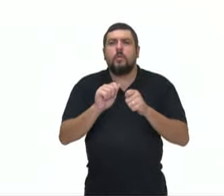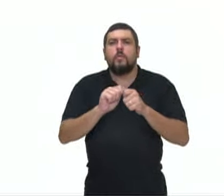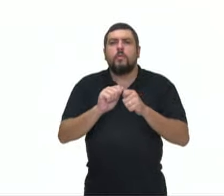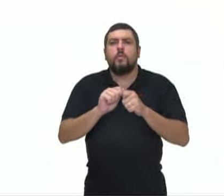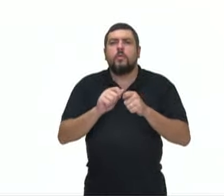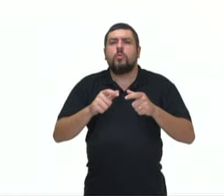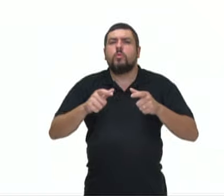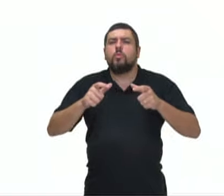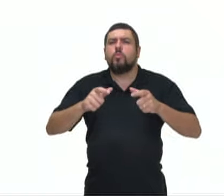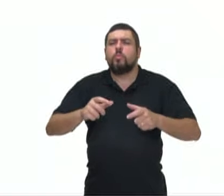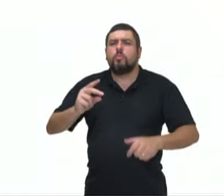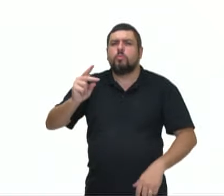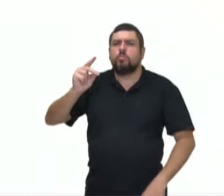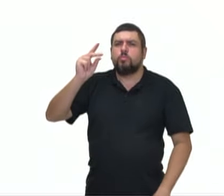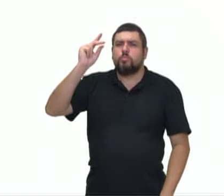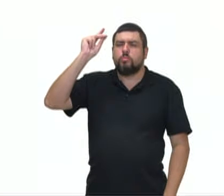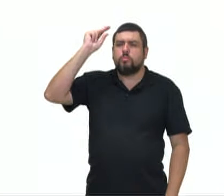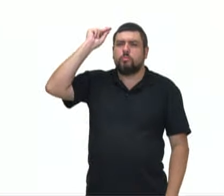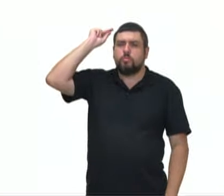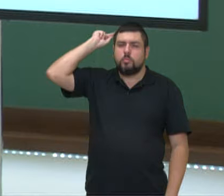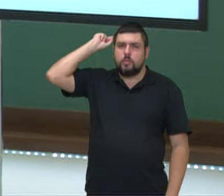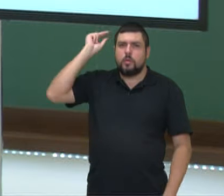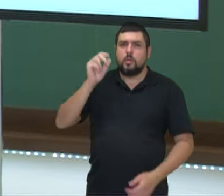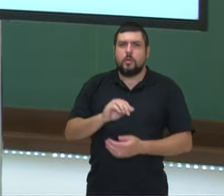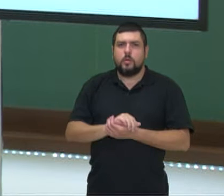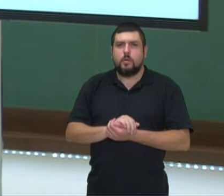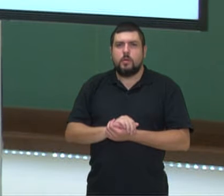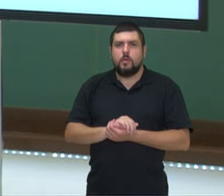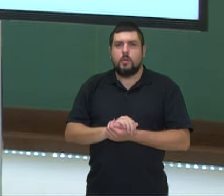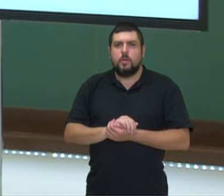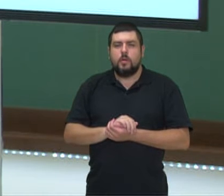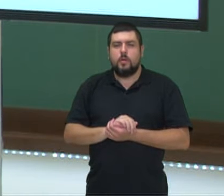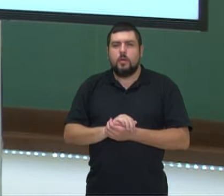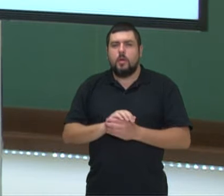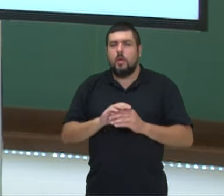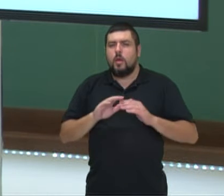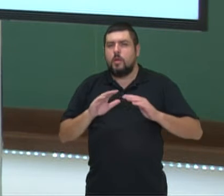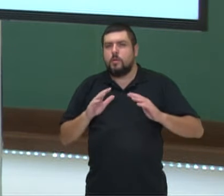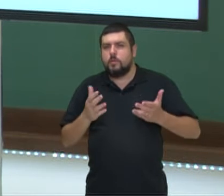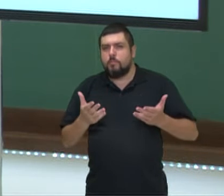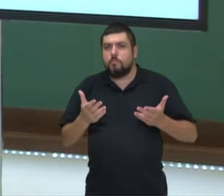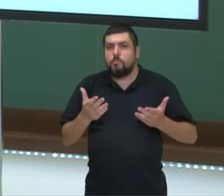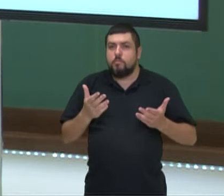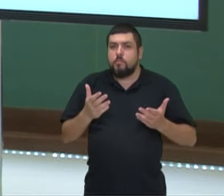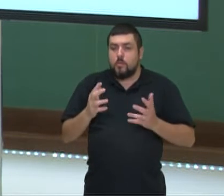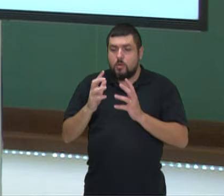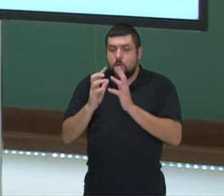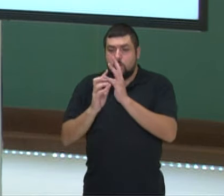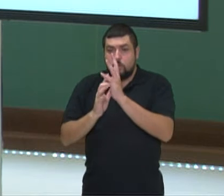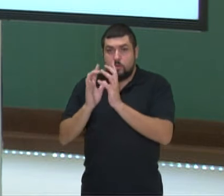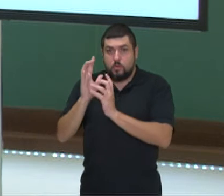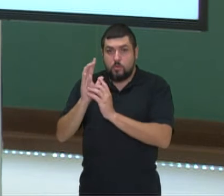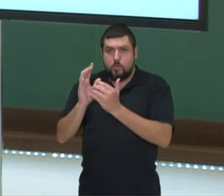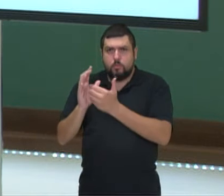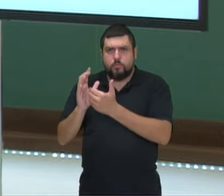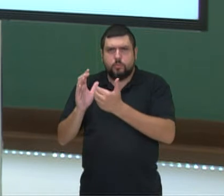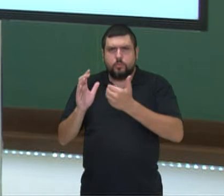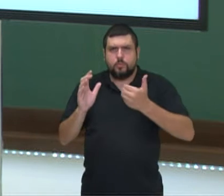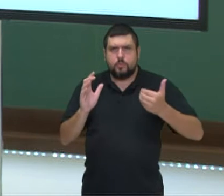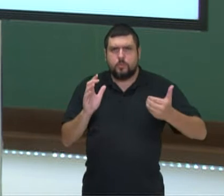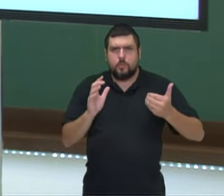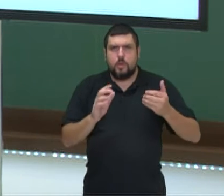homem da pré-história, né? Então até ali por volta dos anos 4.000 antes de Cristo, né? Então